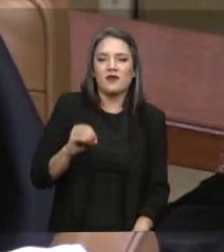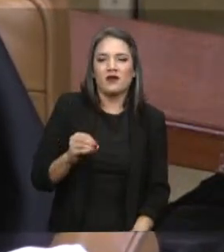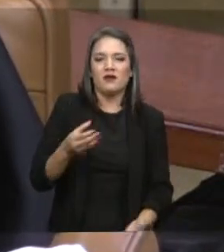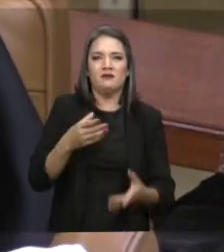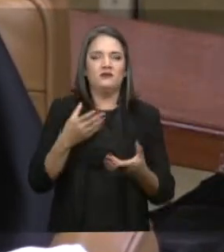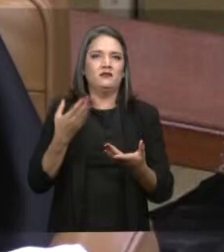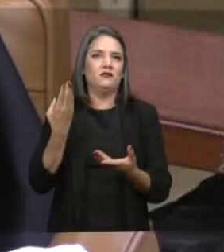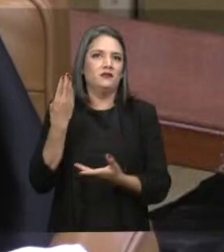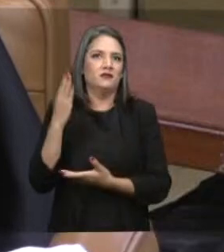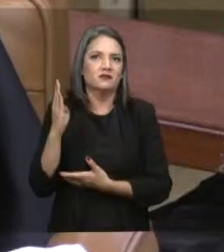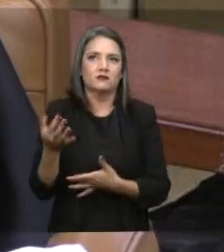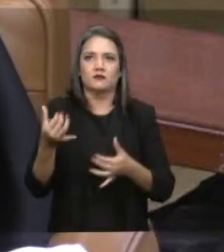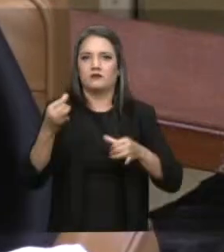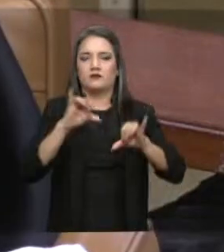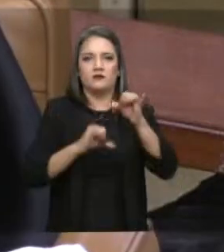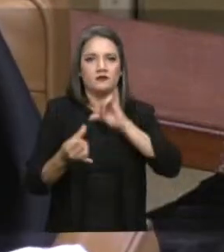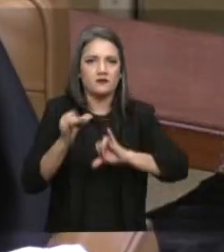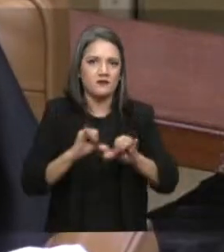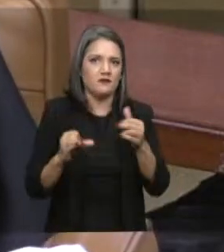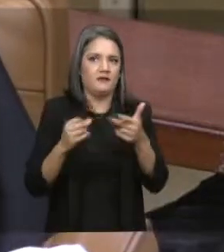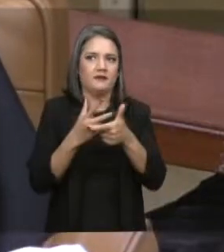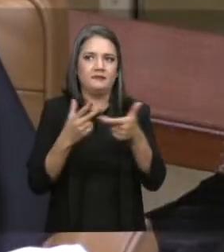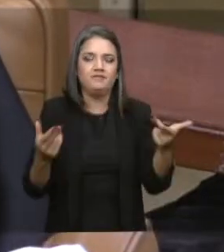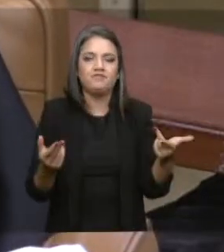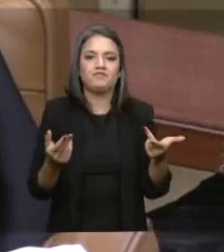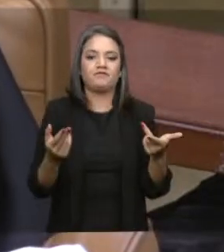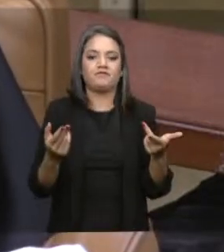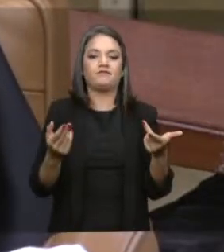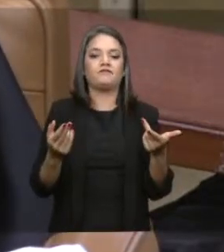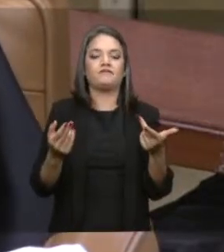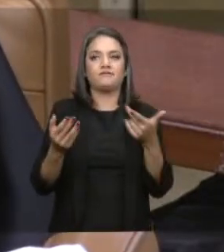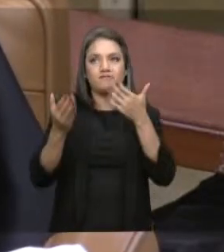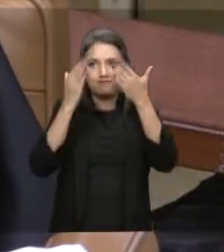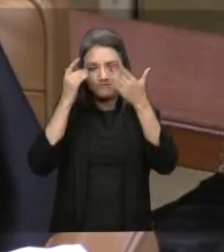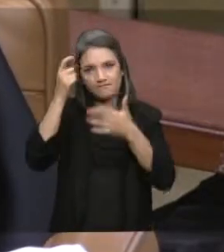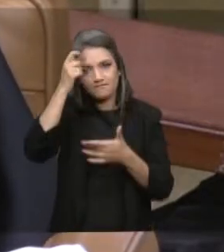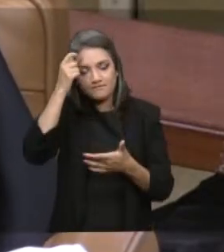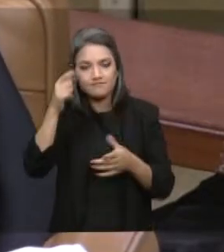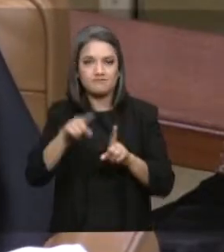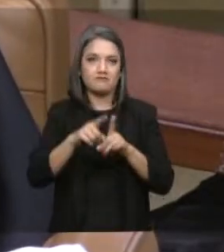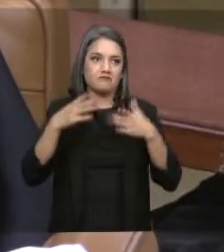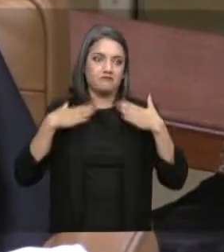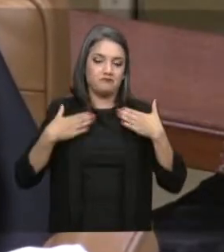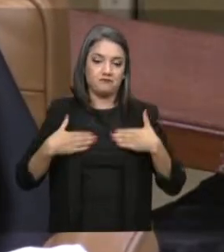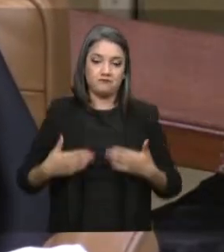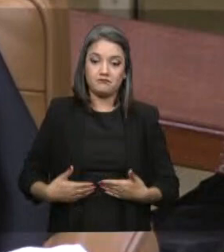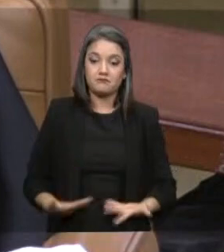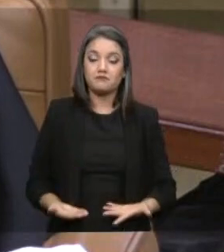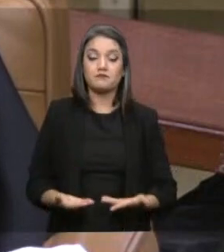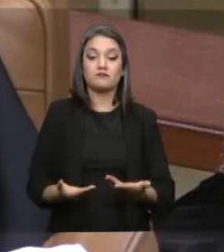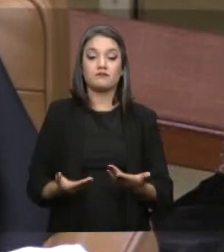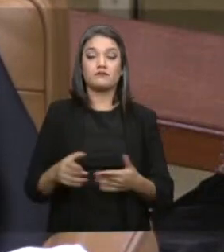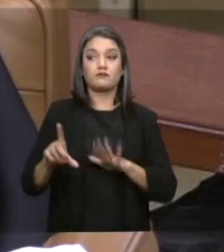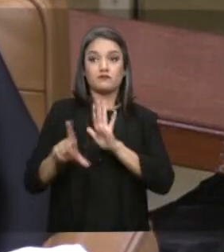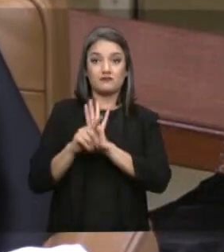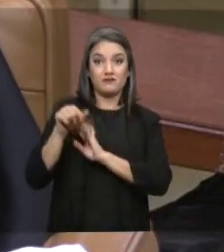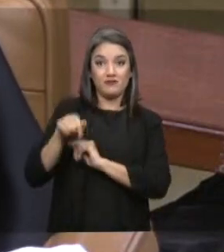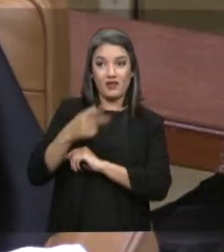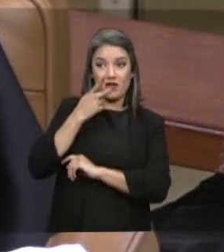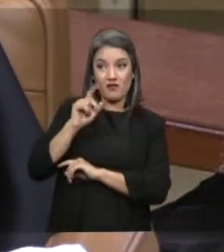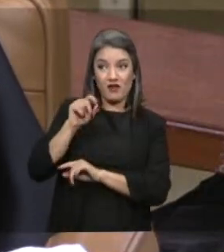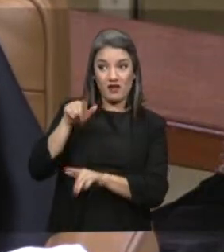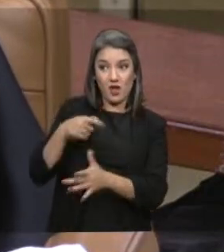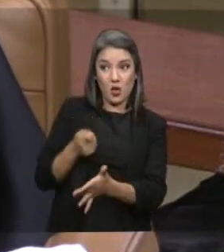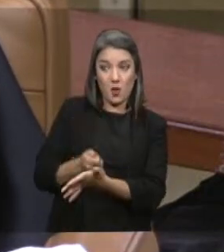biológico físico químicos e psicos sociais e ergonômicos aquela legislação versava sobre